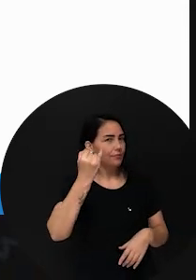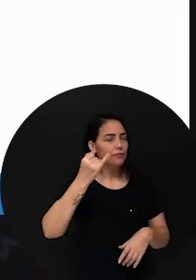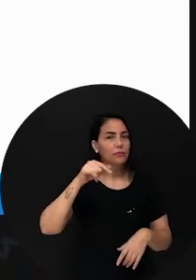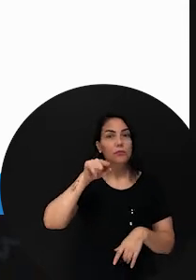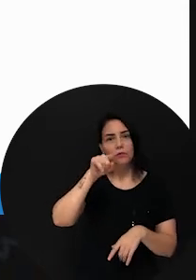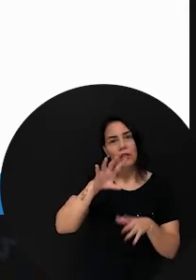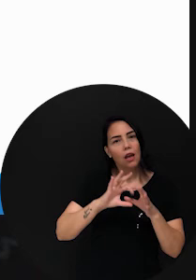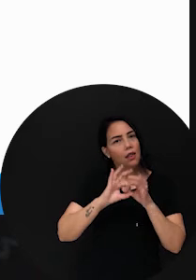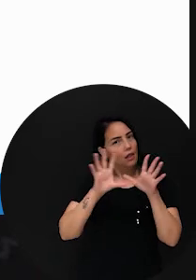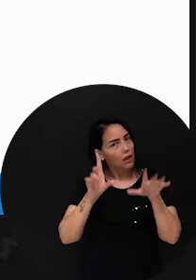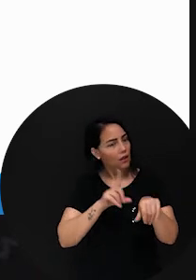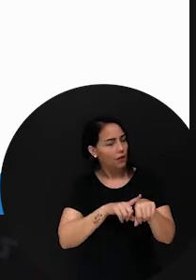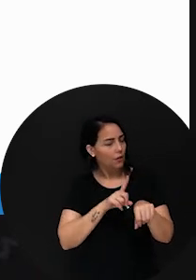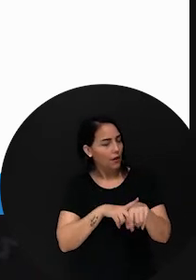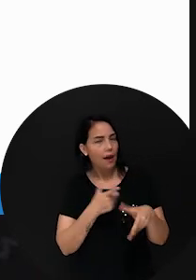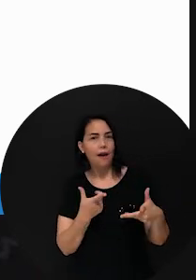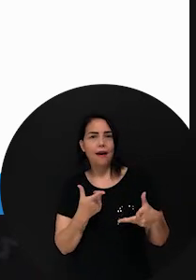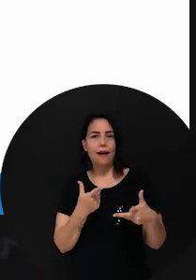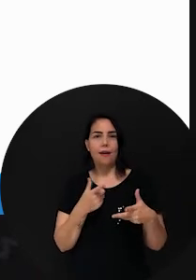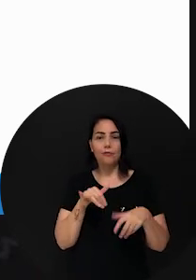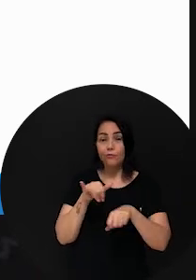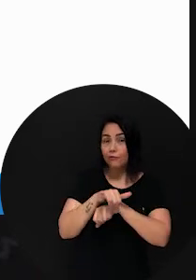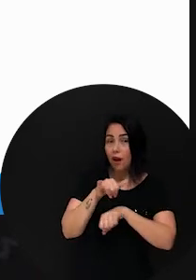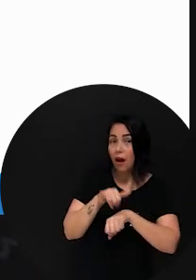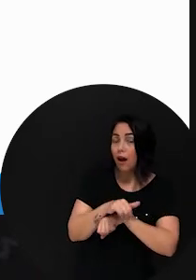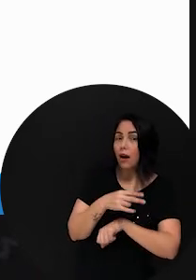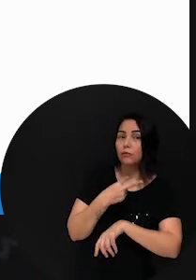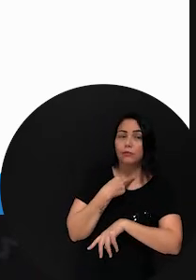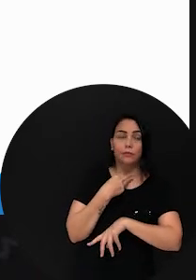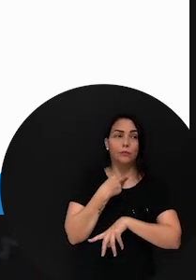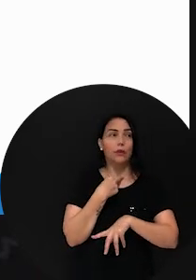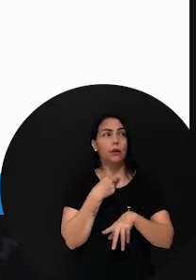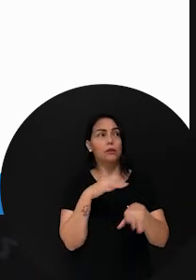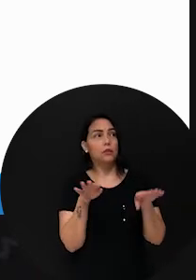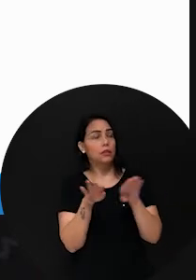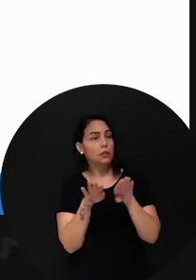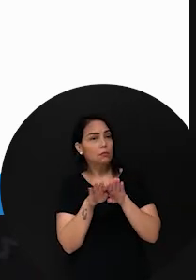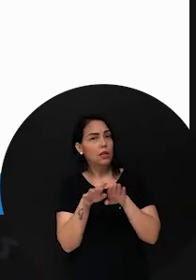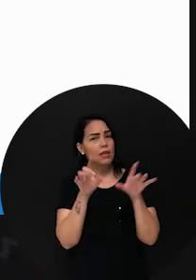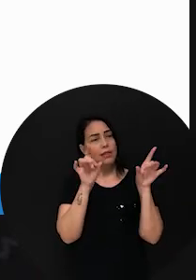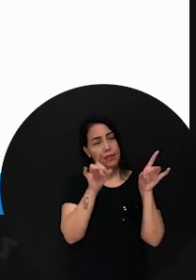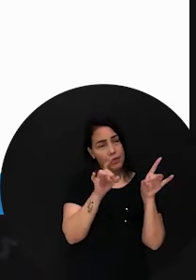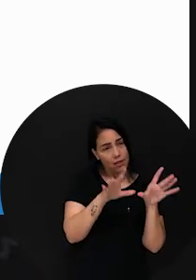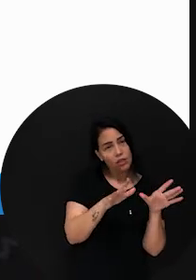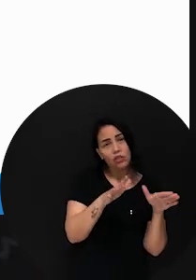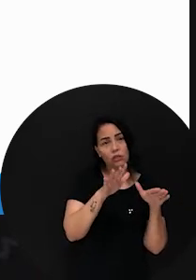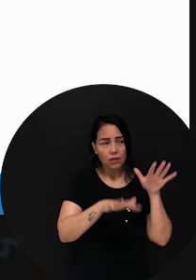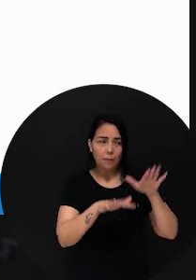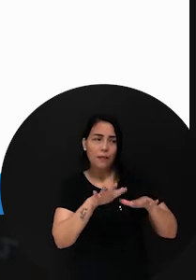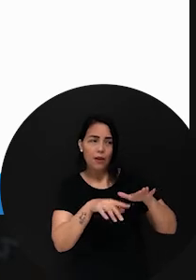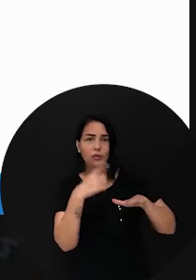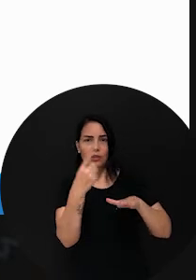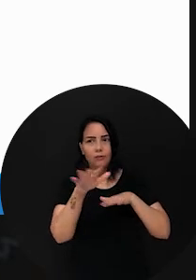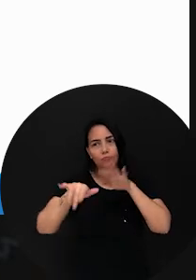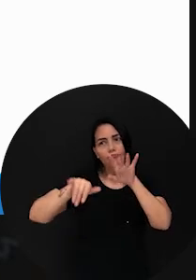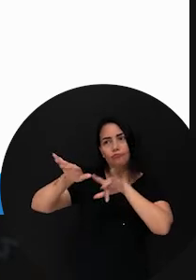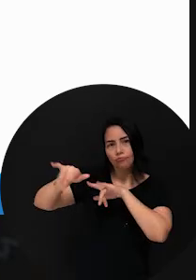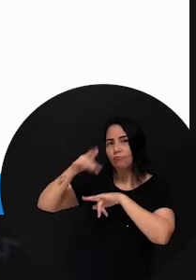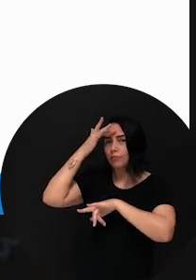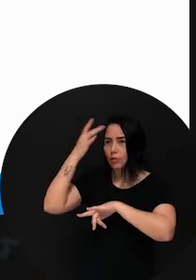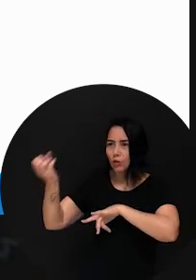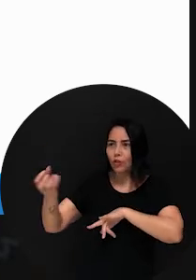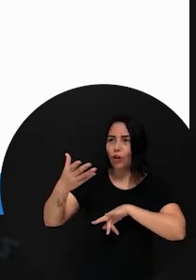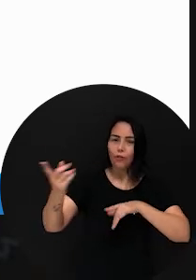né, disponibilidade, a questão das faltas e essas desistências, então, que a gente vai estar